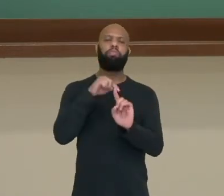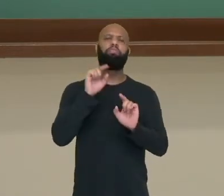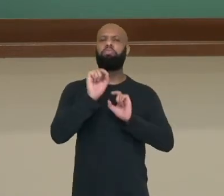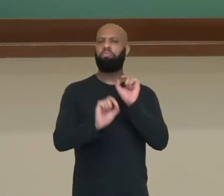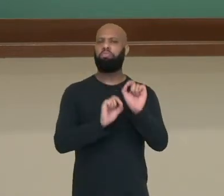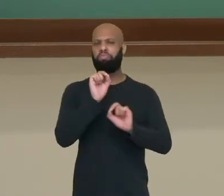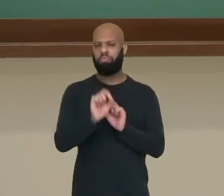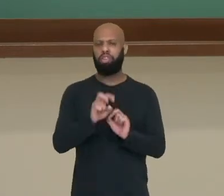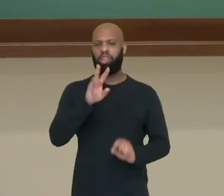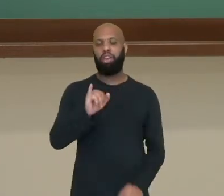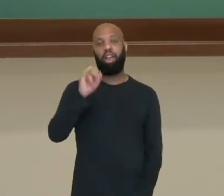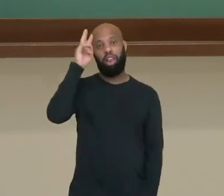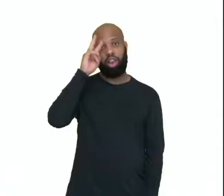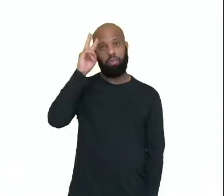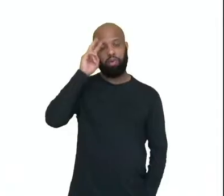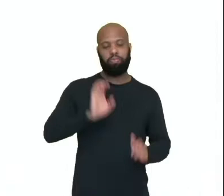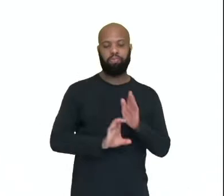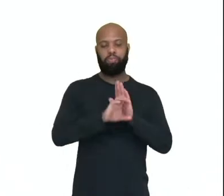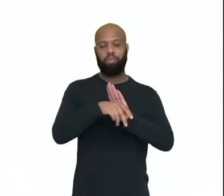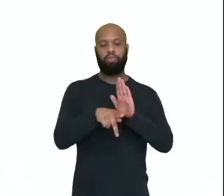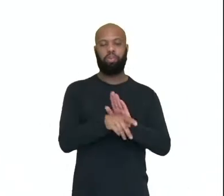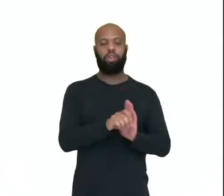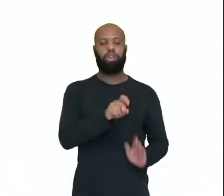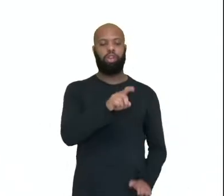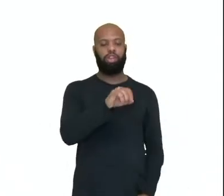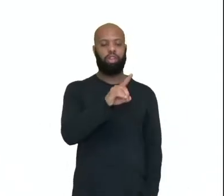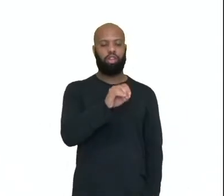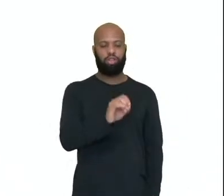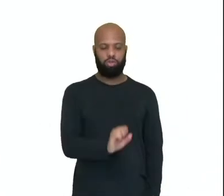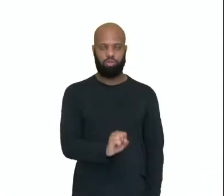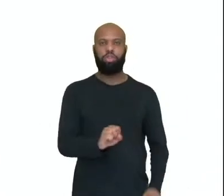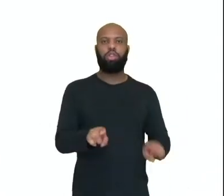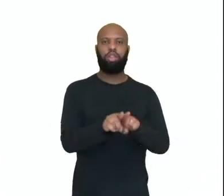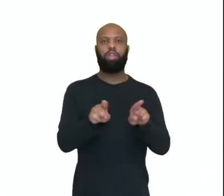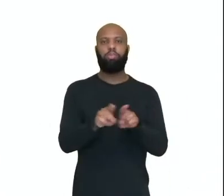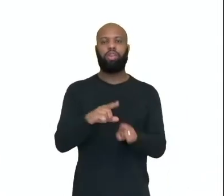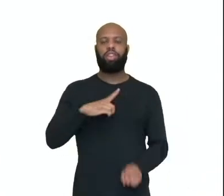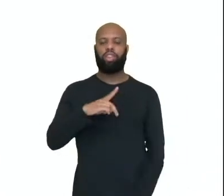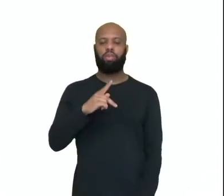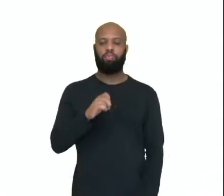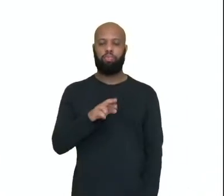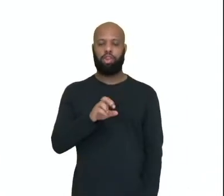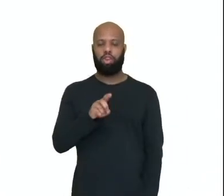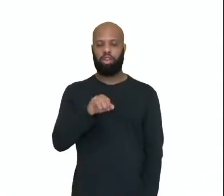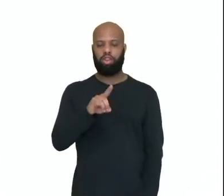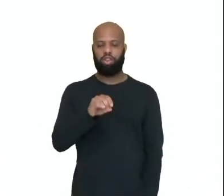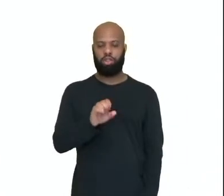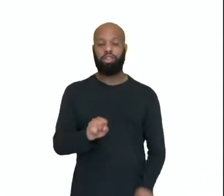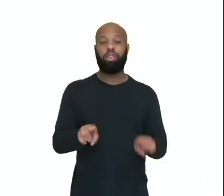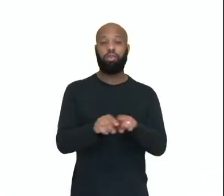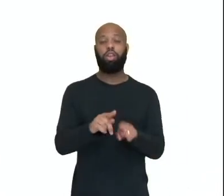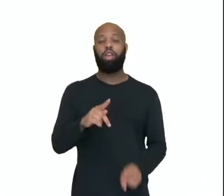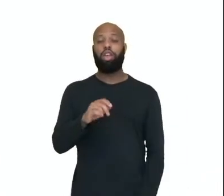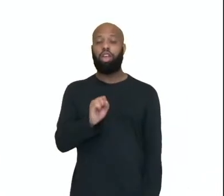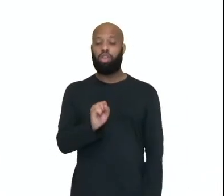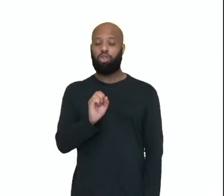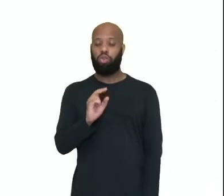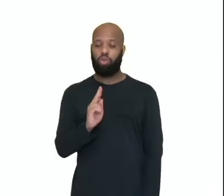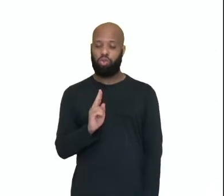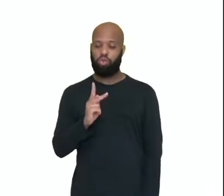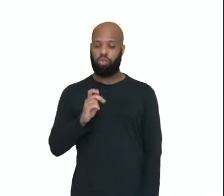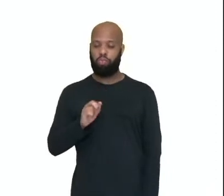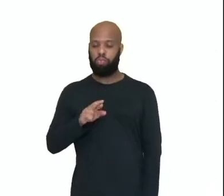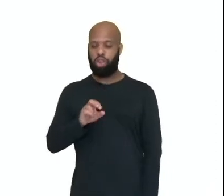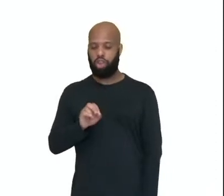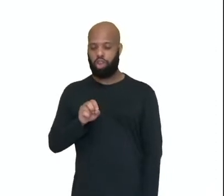de hoje. Revisar o conceito de óxidos neutros, peróxidos e superóxidos, compreender como os nomes dos